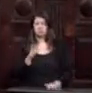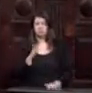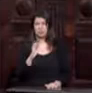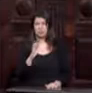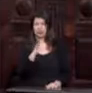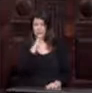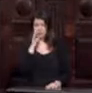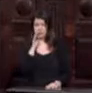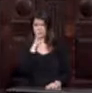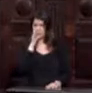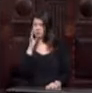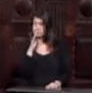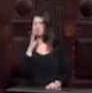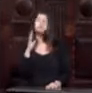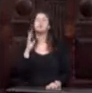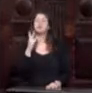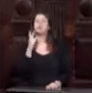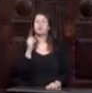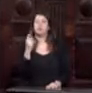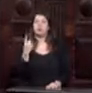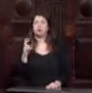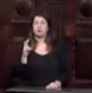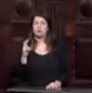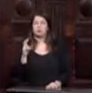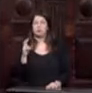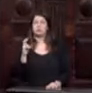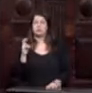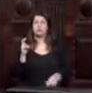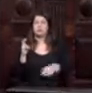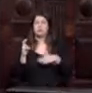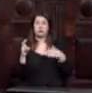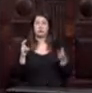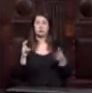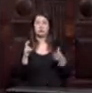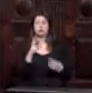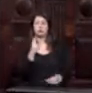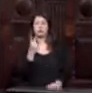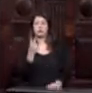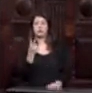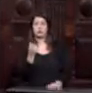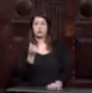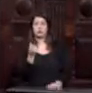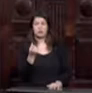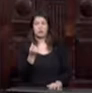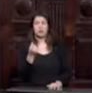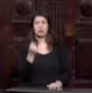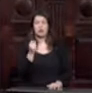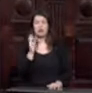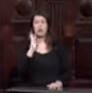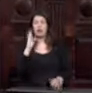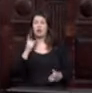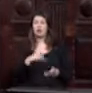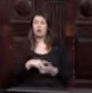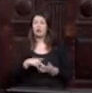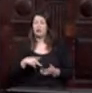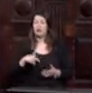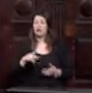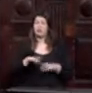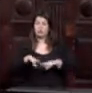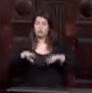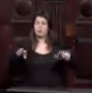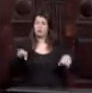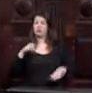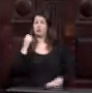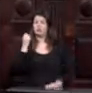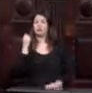a inflação de 2015, 2016, na realidade, os demais poderes